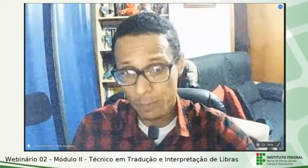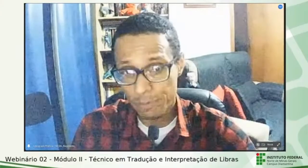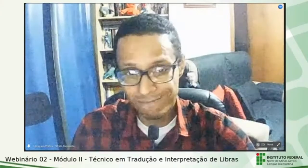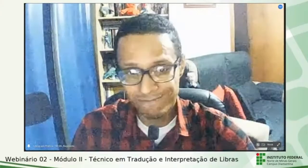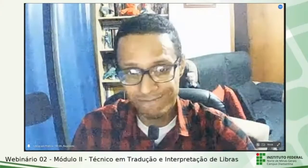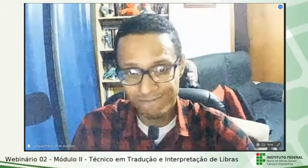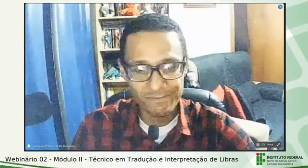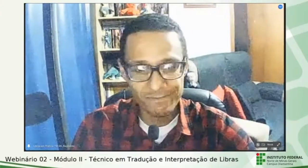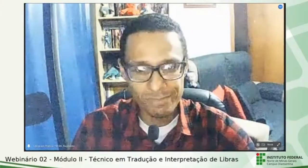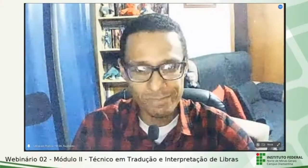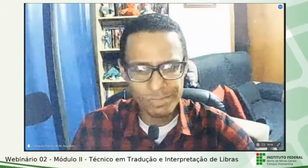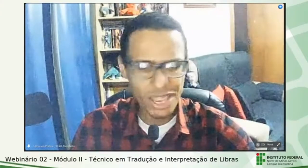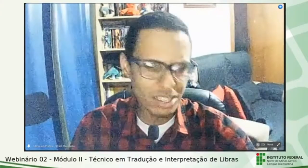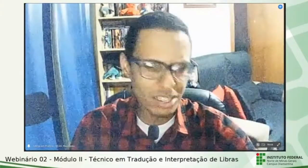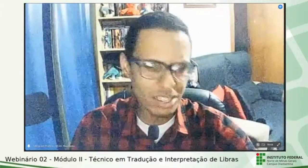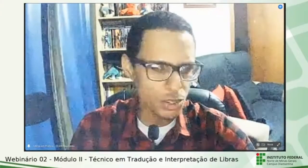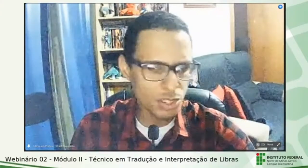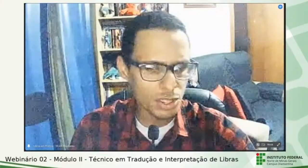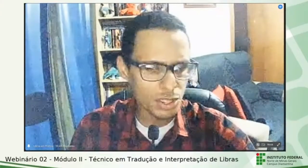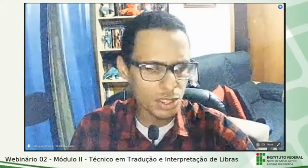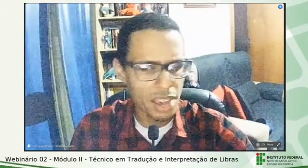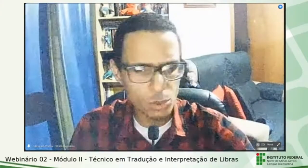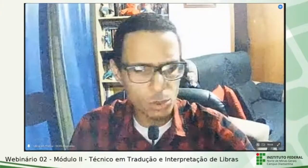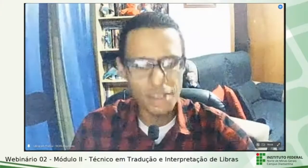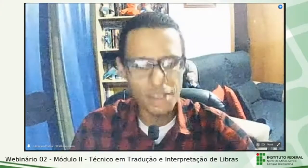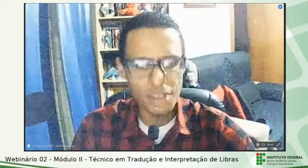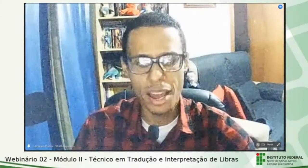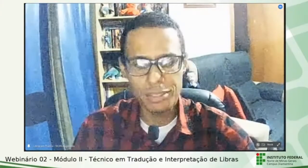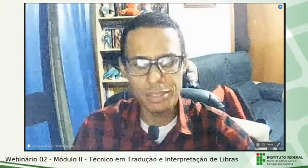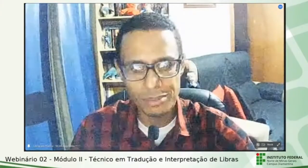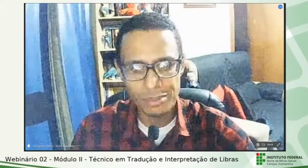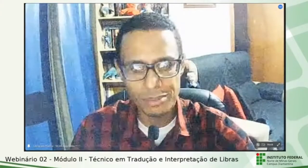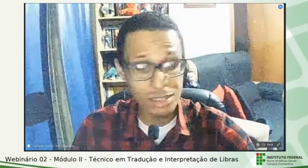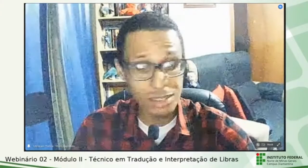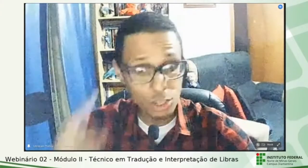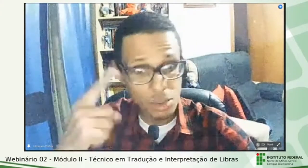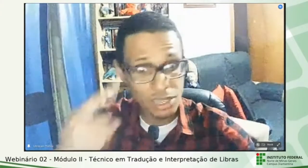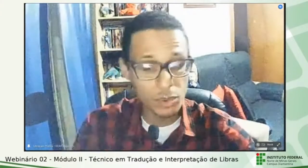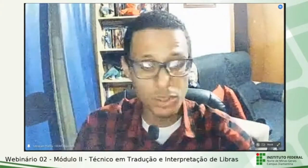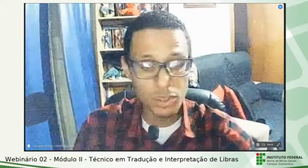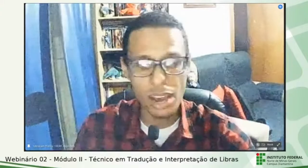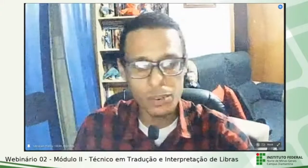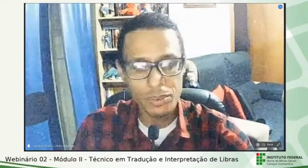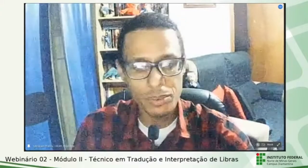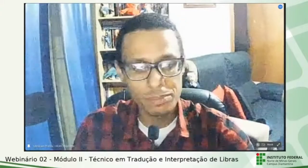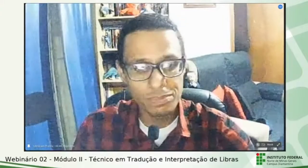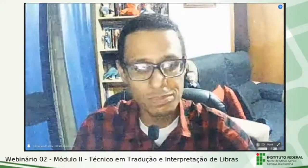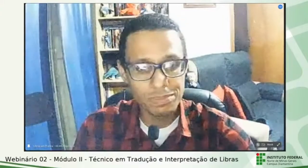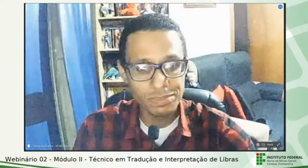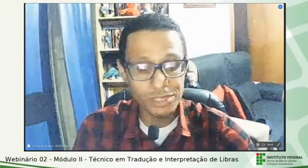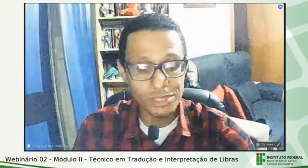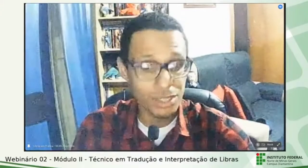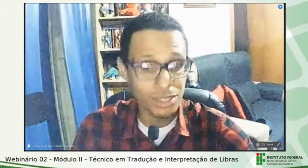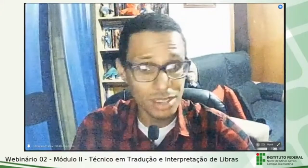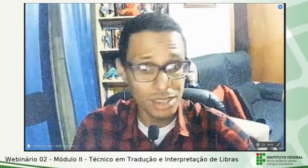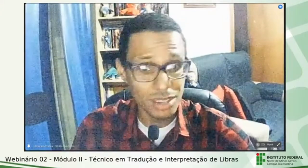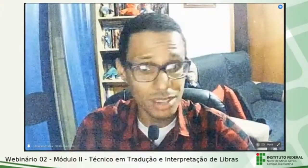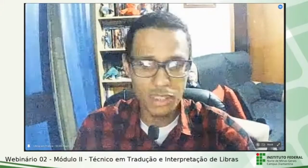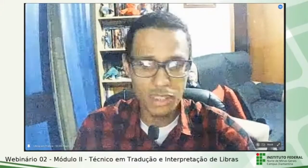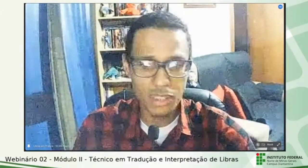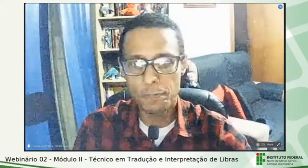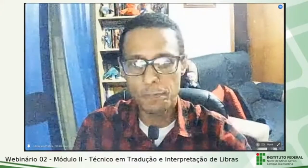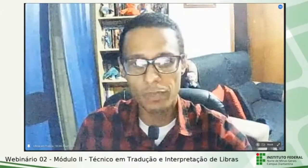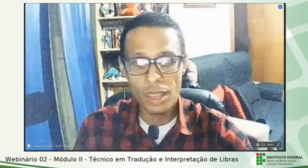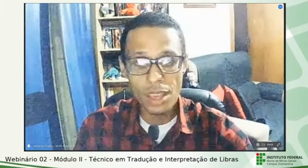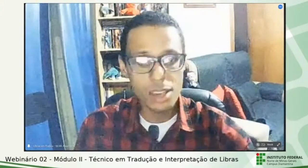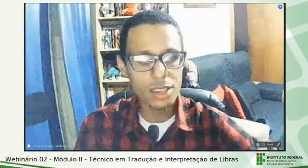universal? E as línguas de sinais são universais? Existe uma língua de sinal? De sinais